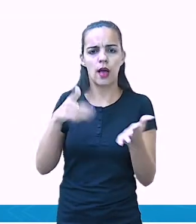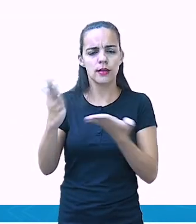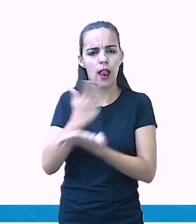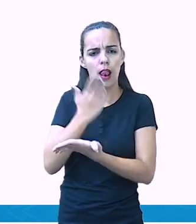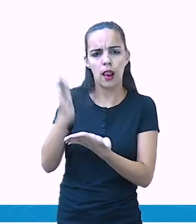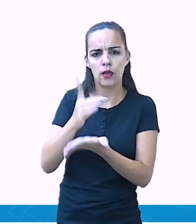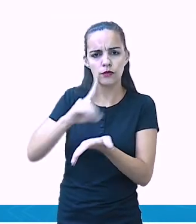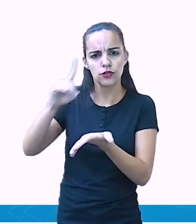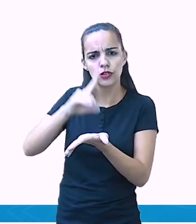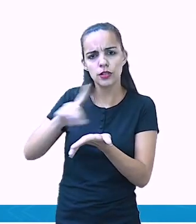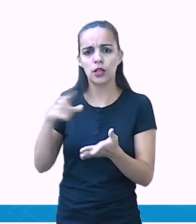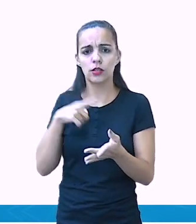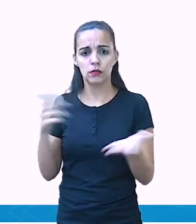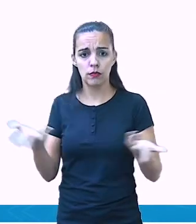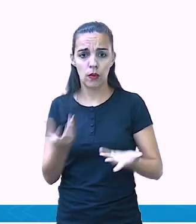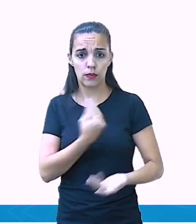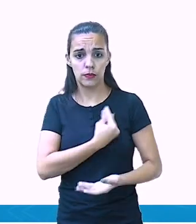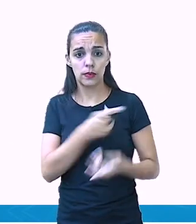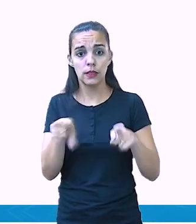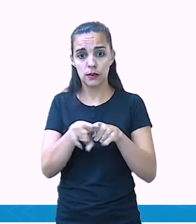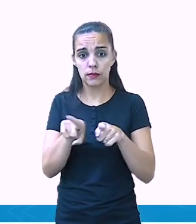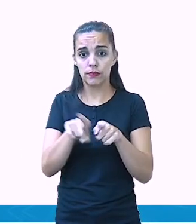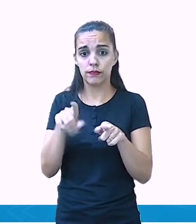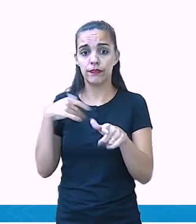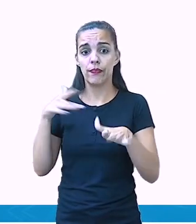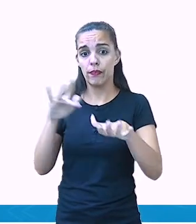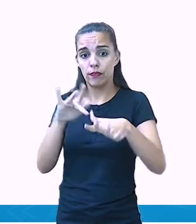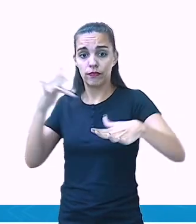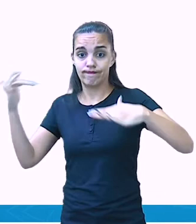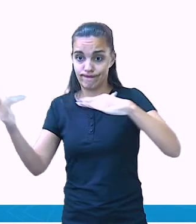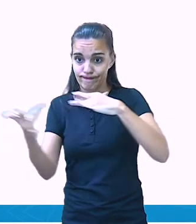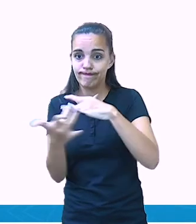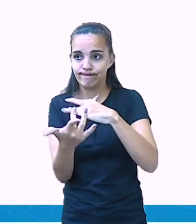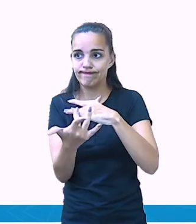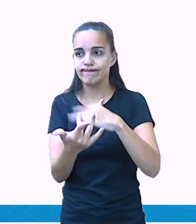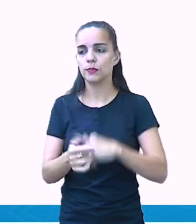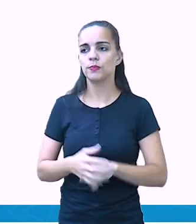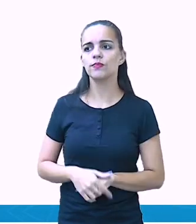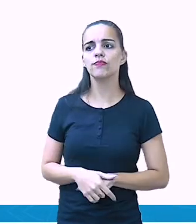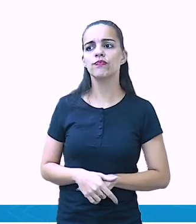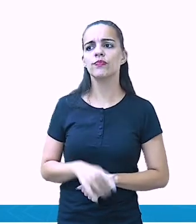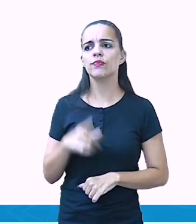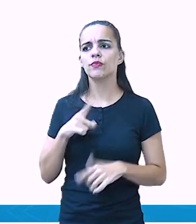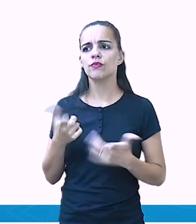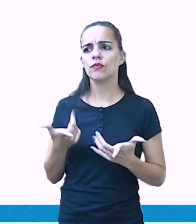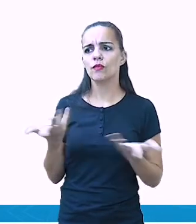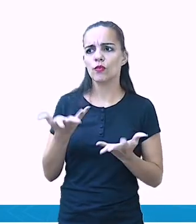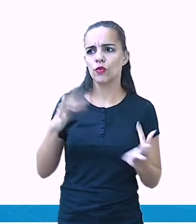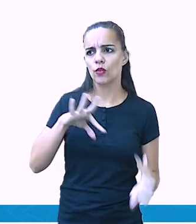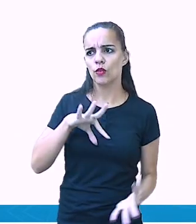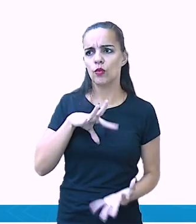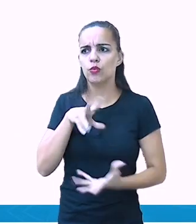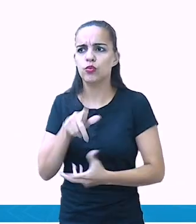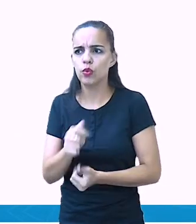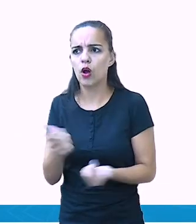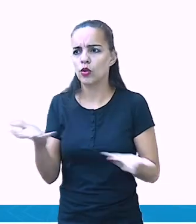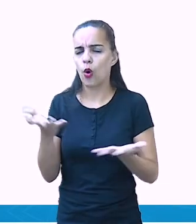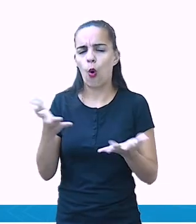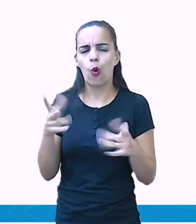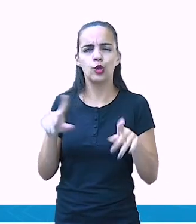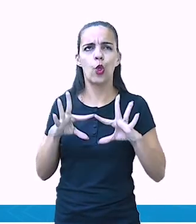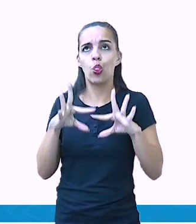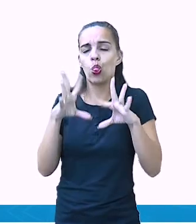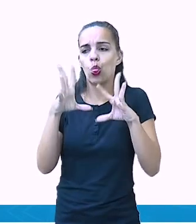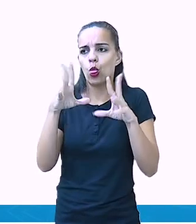alcançado grande destaque nas chamadas de redes sociais. Sim, o mundo está todo digitalizado,